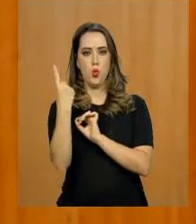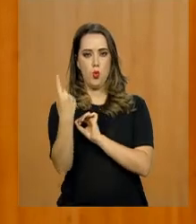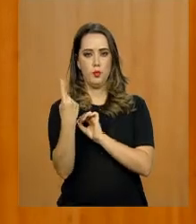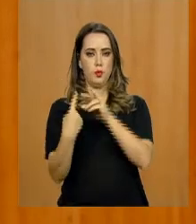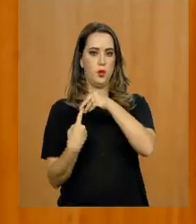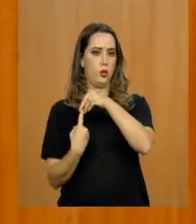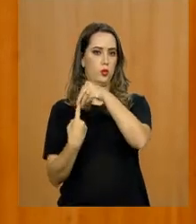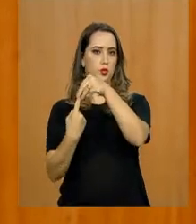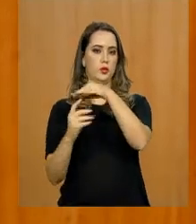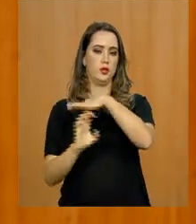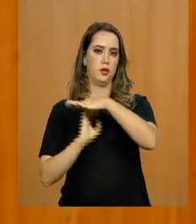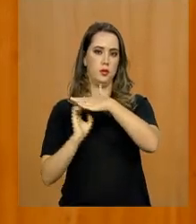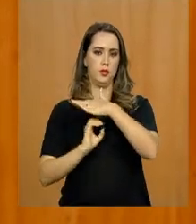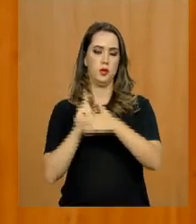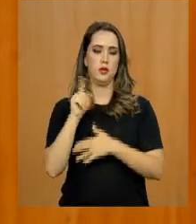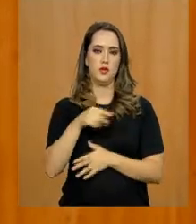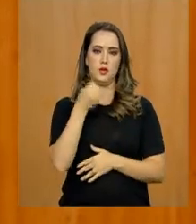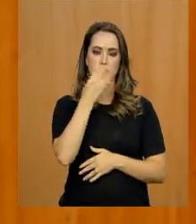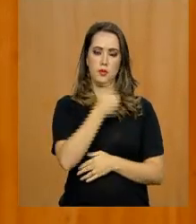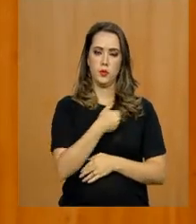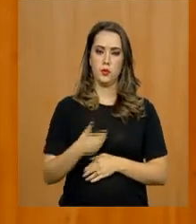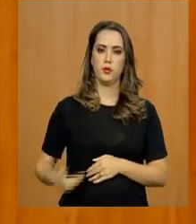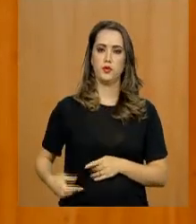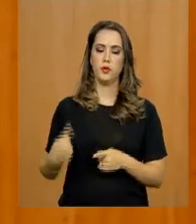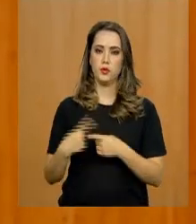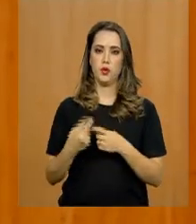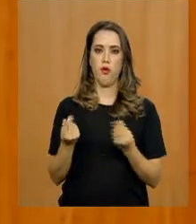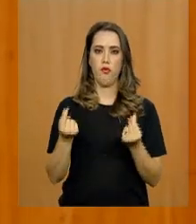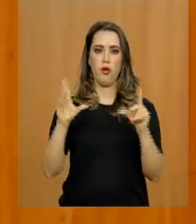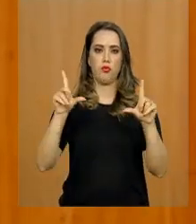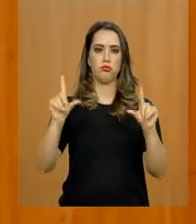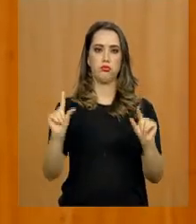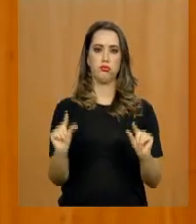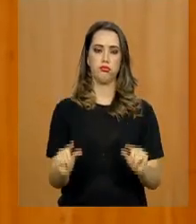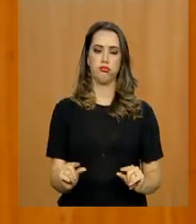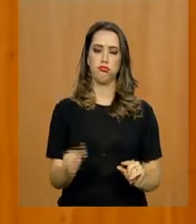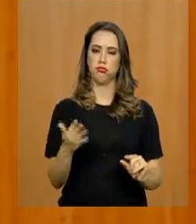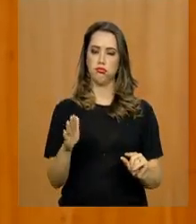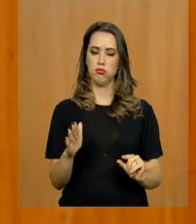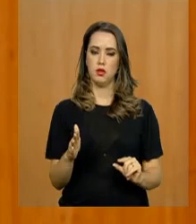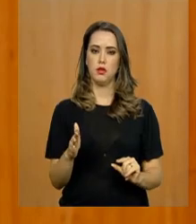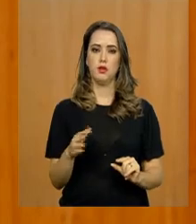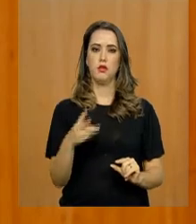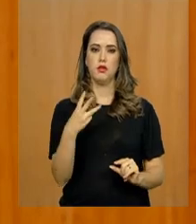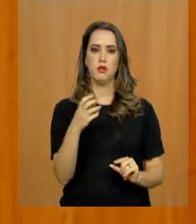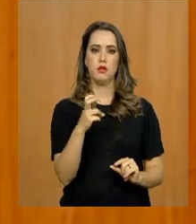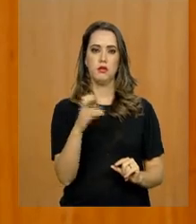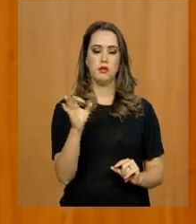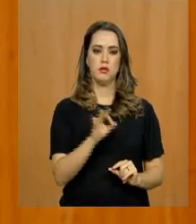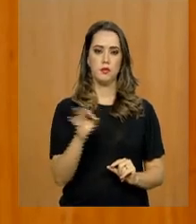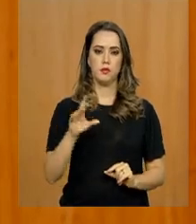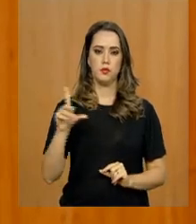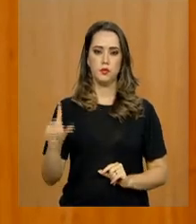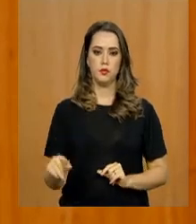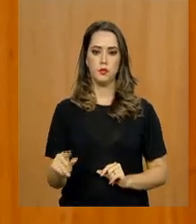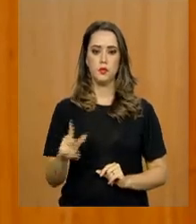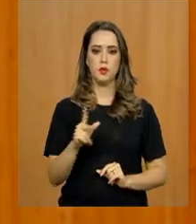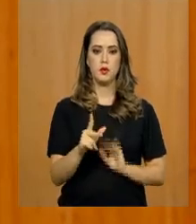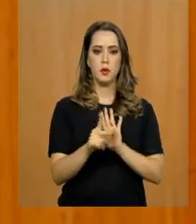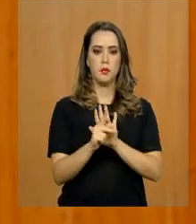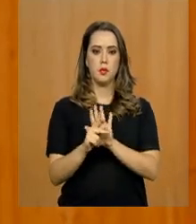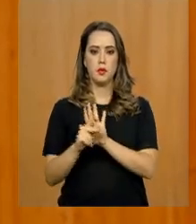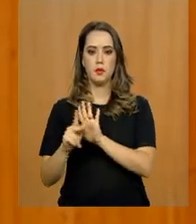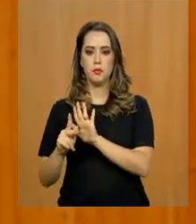entrada uma vantagem para o governo que é um custo menor em cerca de 35% esta pp